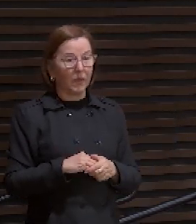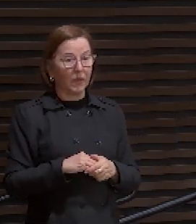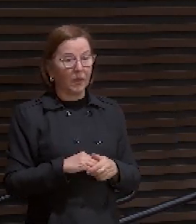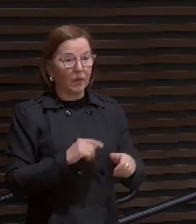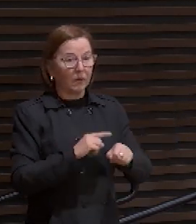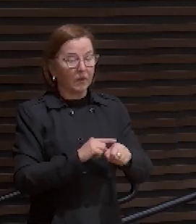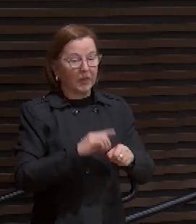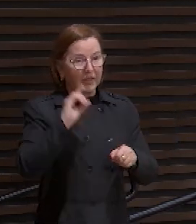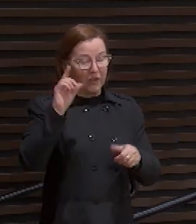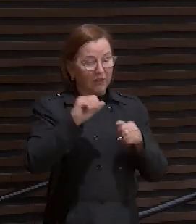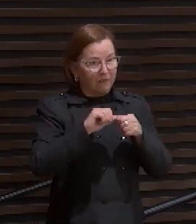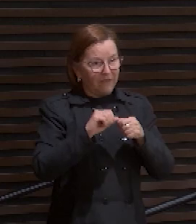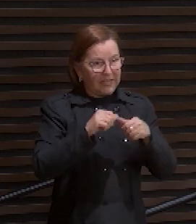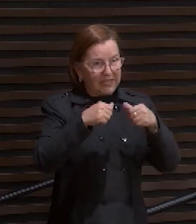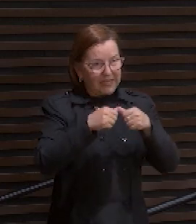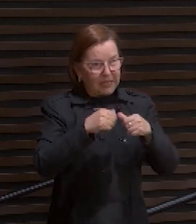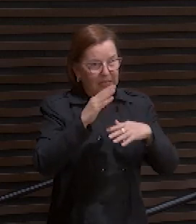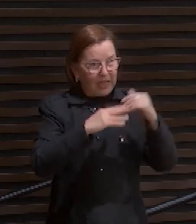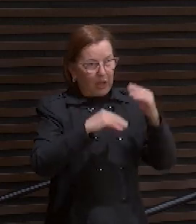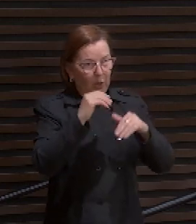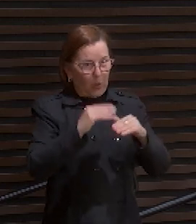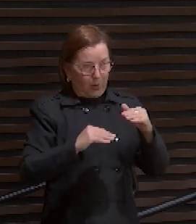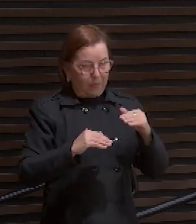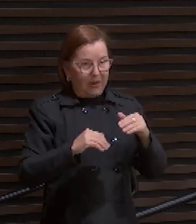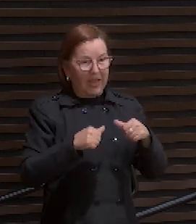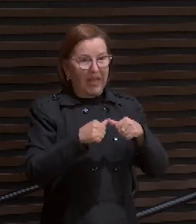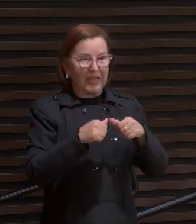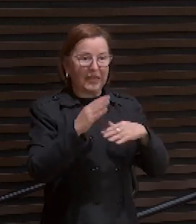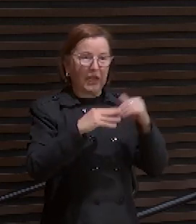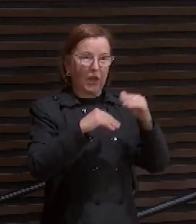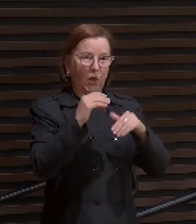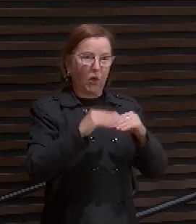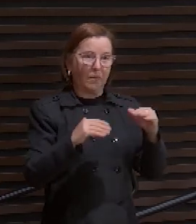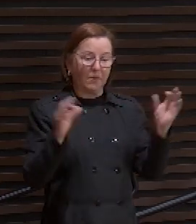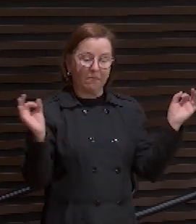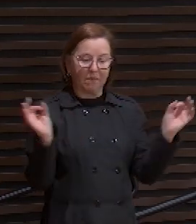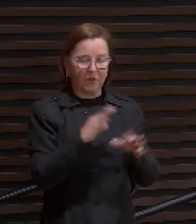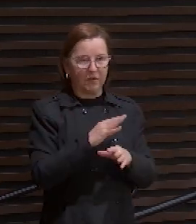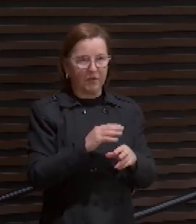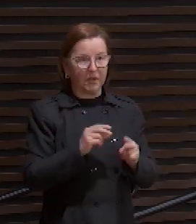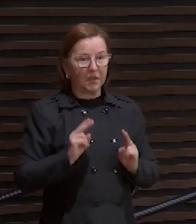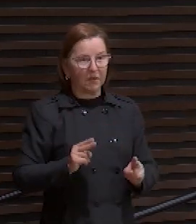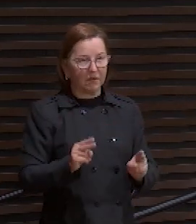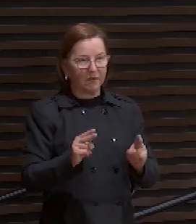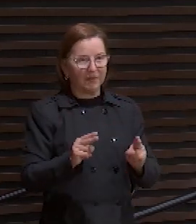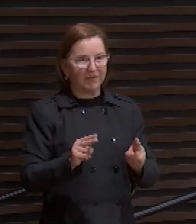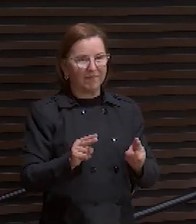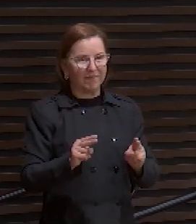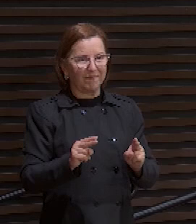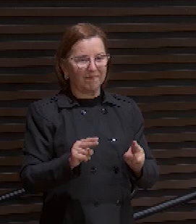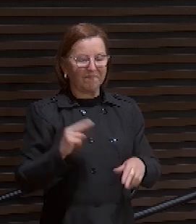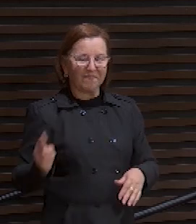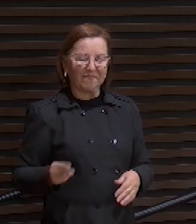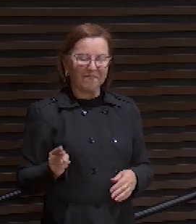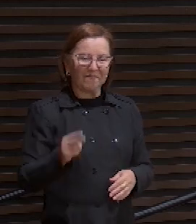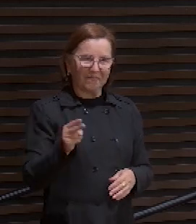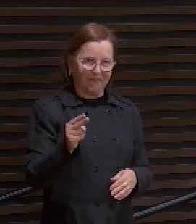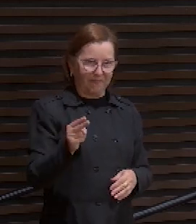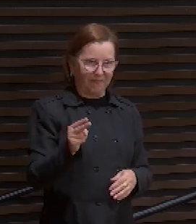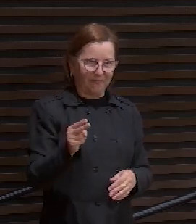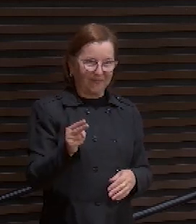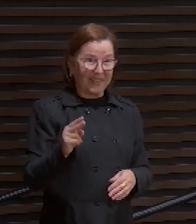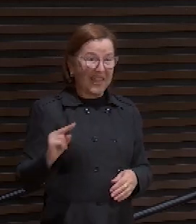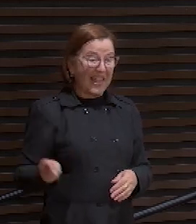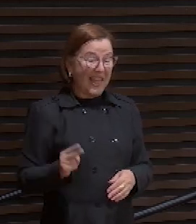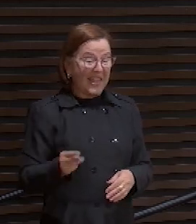obra foi conclusiva e ela permanece para sempre como uma